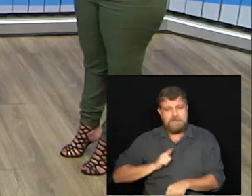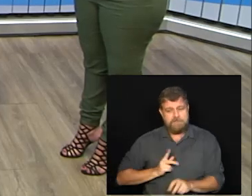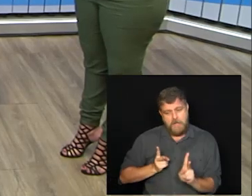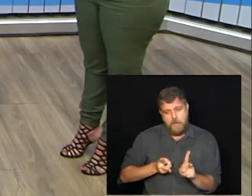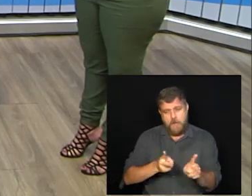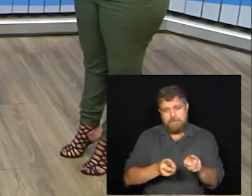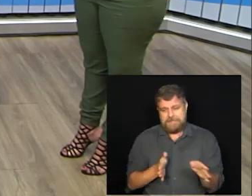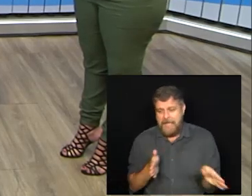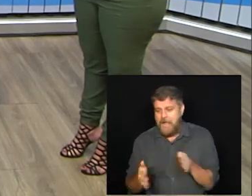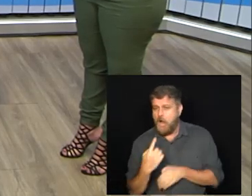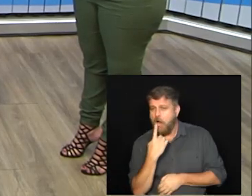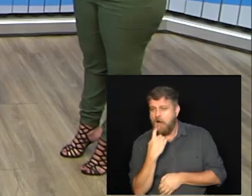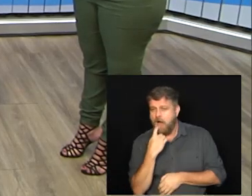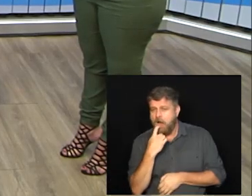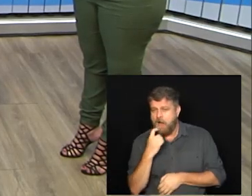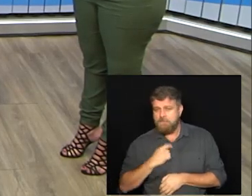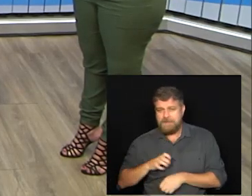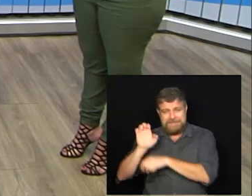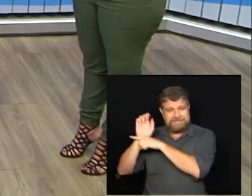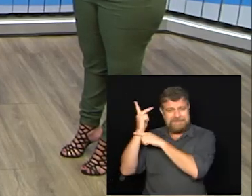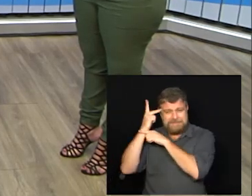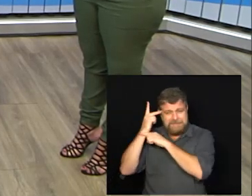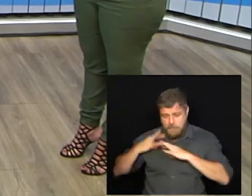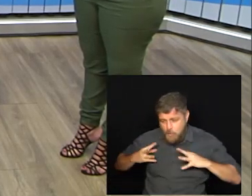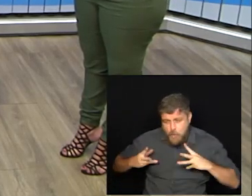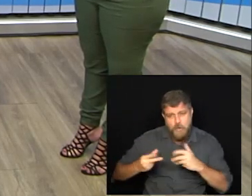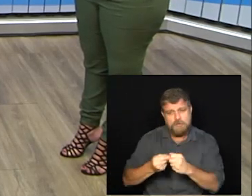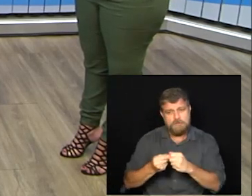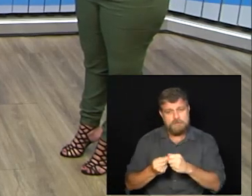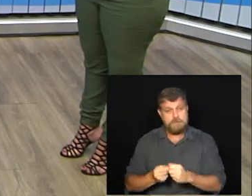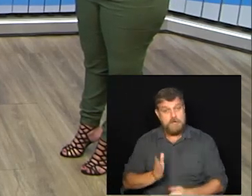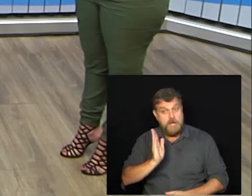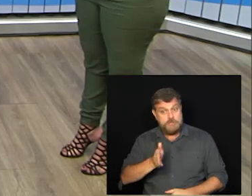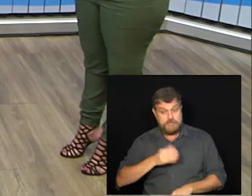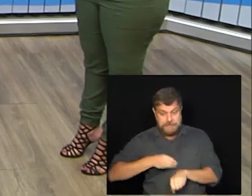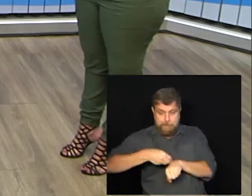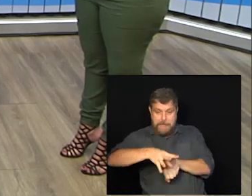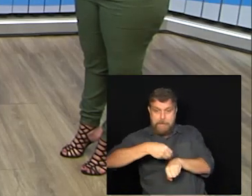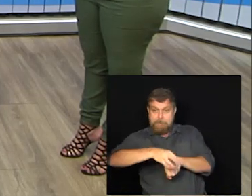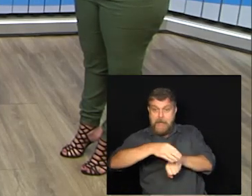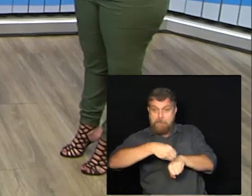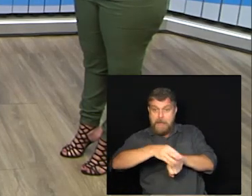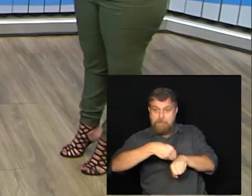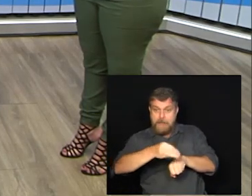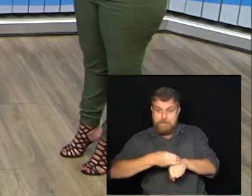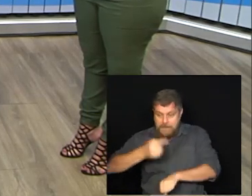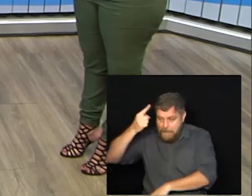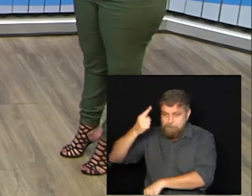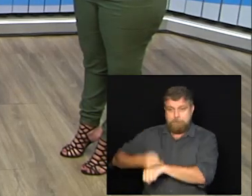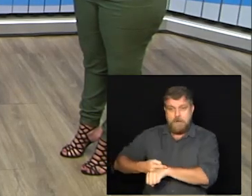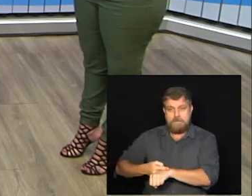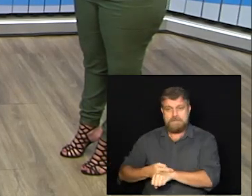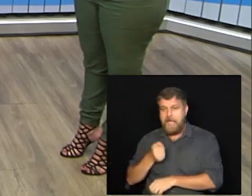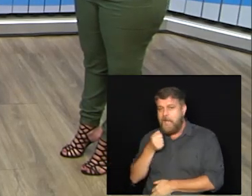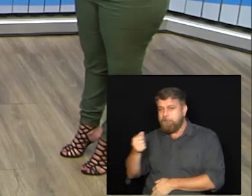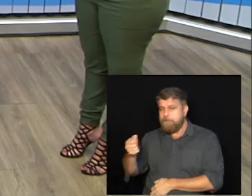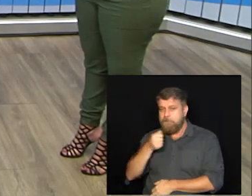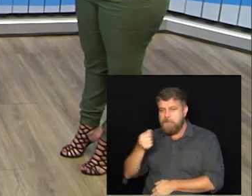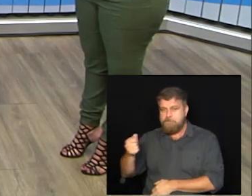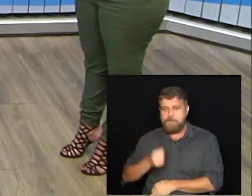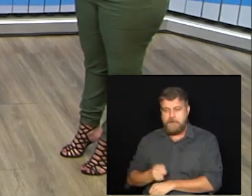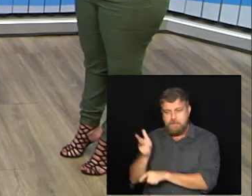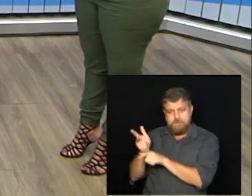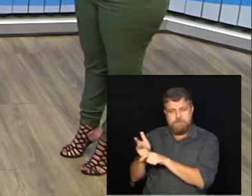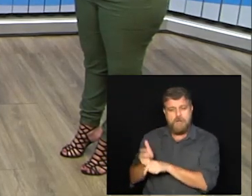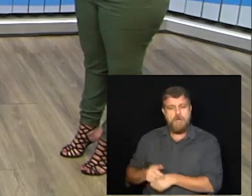permanecer a fase vermelha em todo o estado de São Paulo. Então já tem informações atualizadas da entrevista coletiva